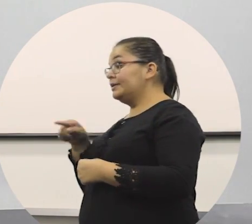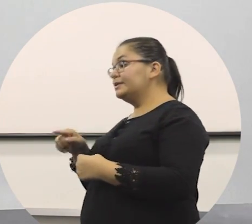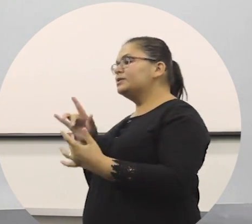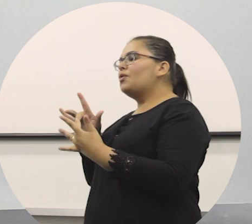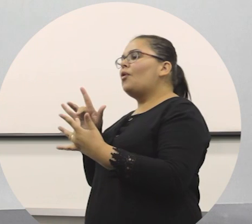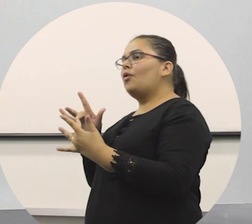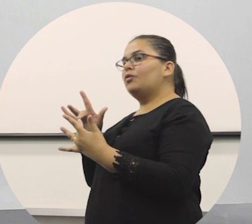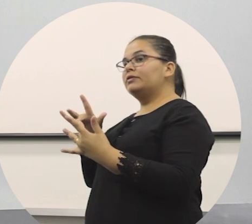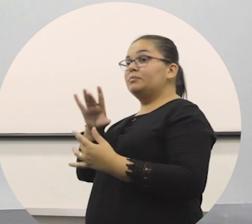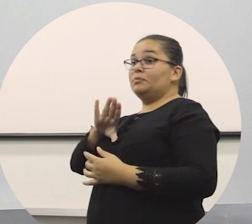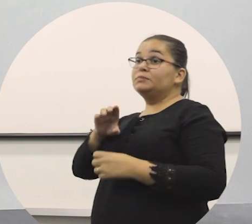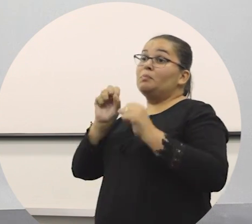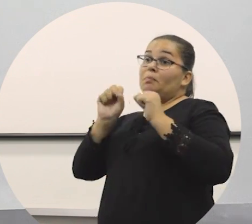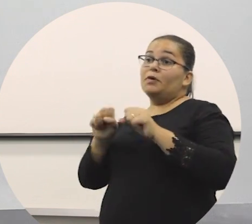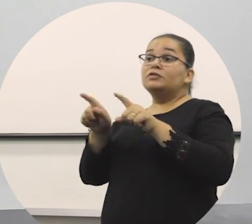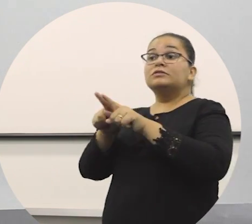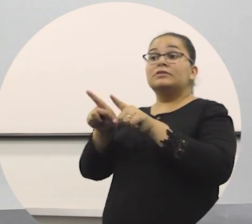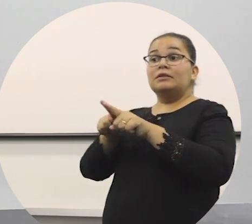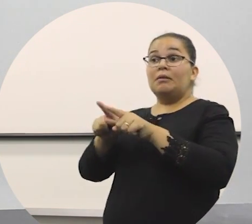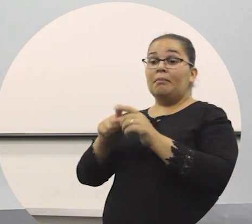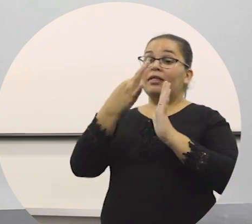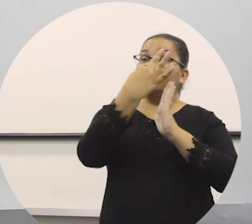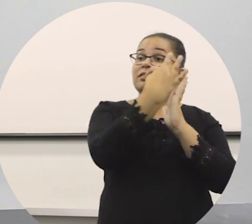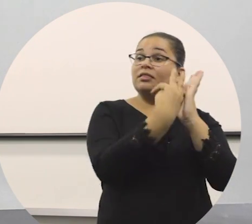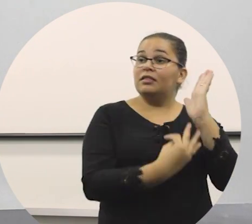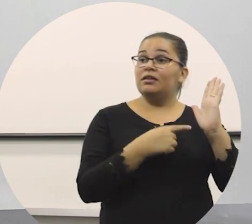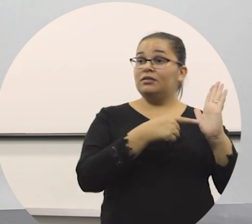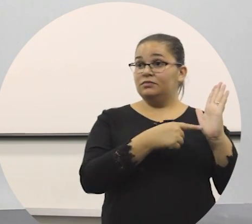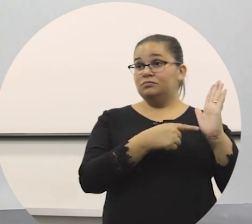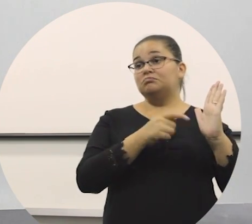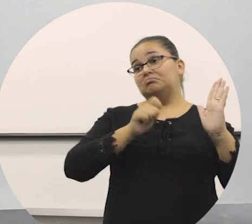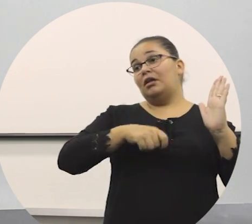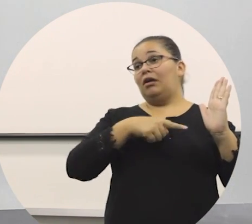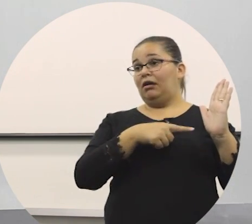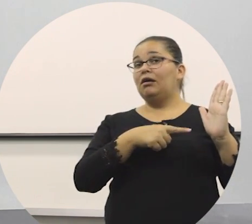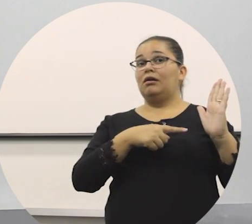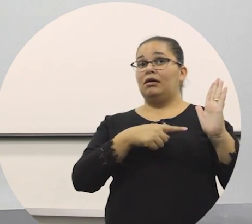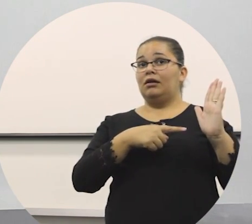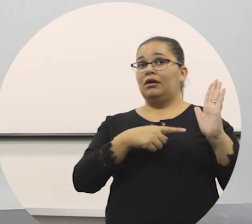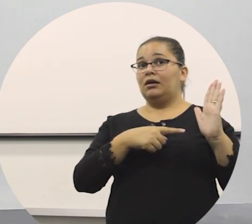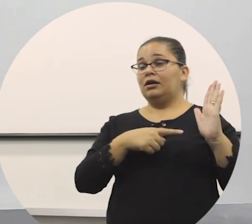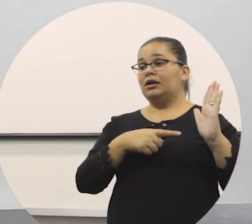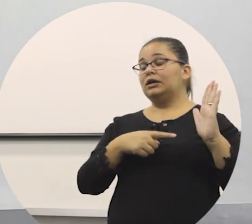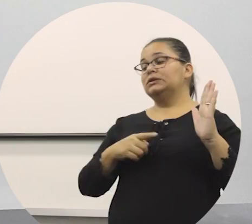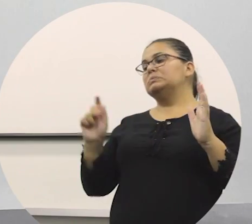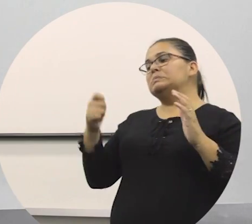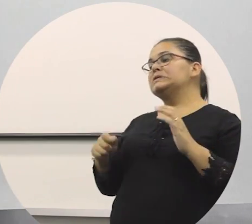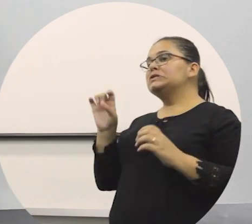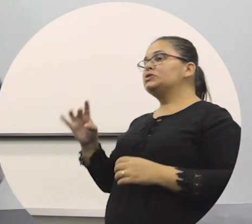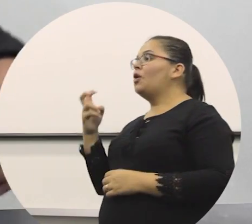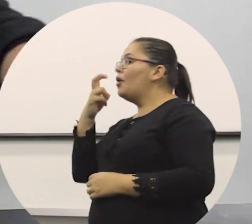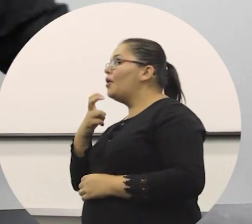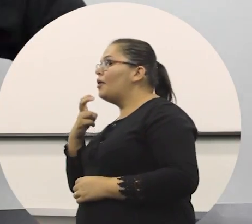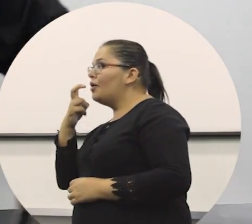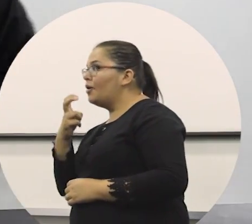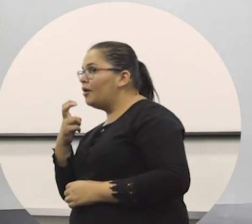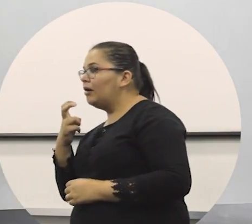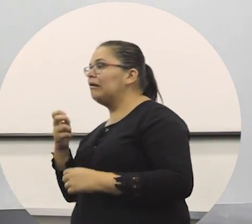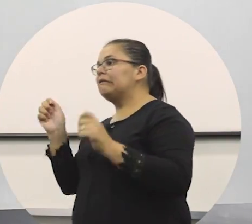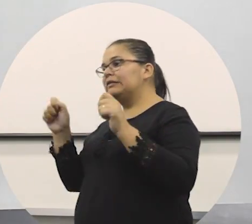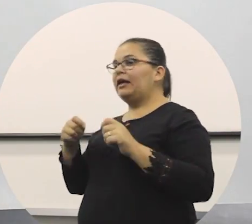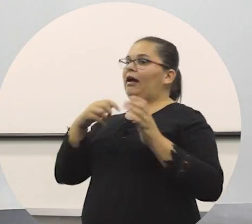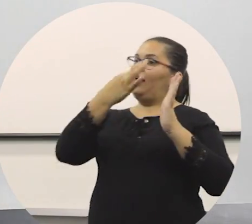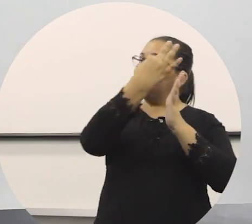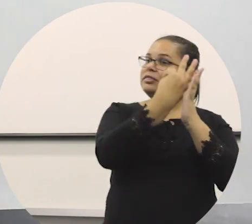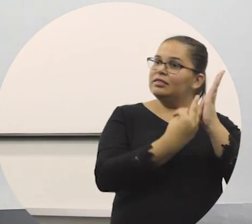esse contato com a língua portuguesa também pode se dar através de texto. Uhum. Então, não necessariamente esse contato com a